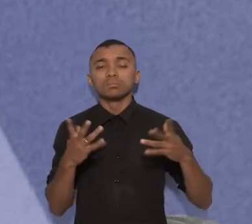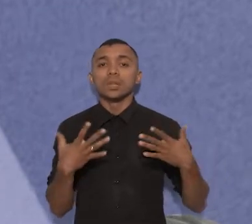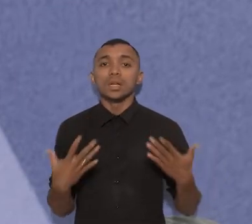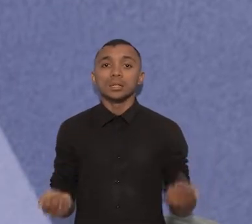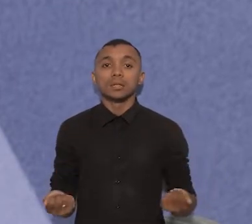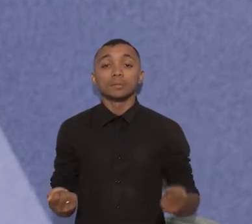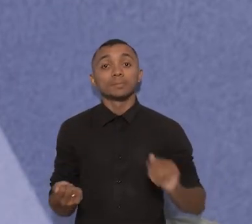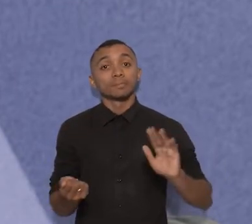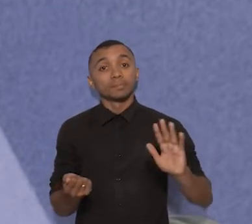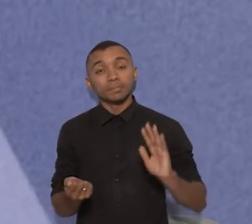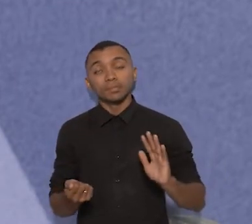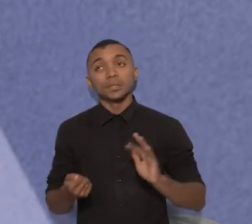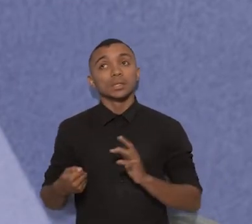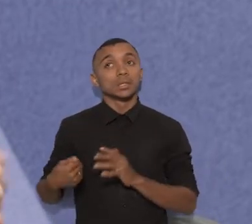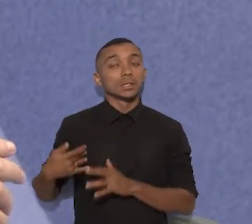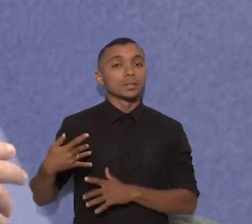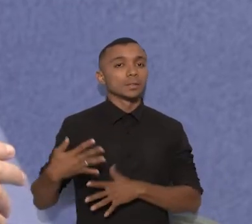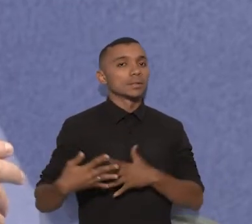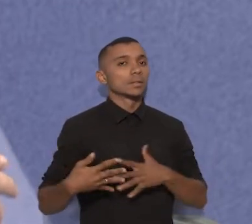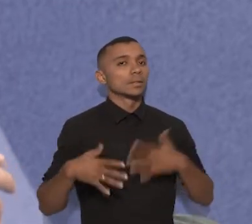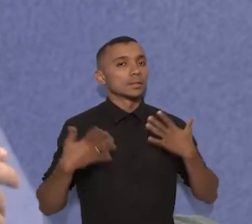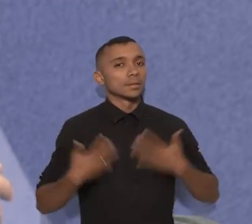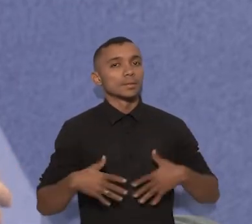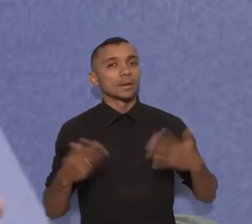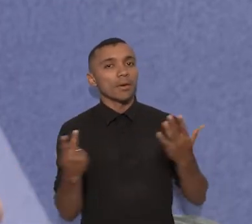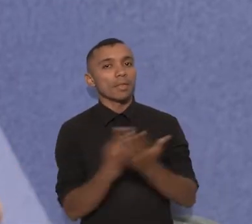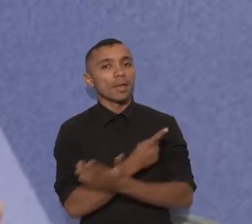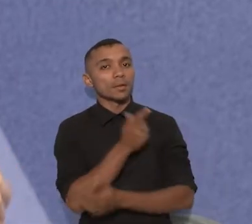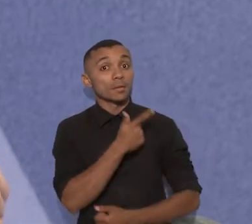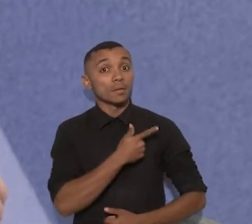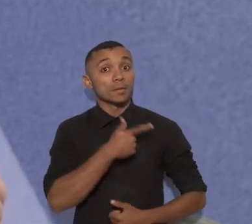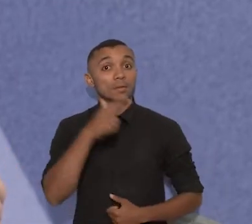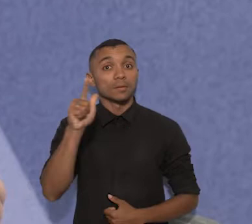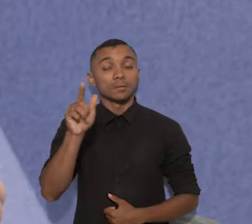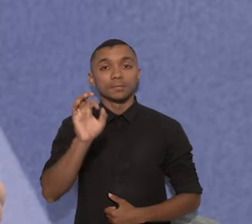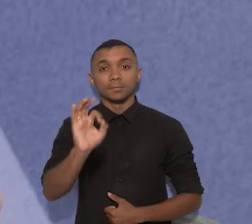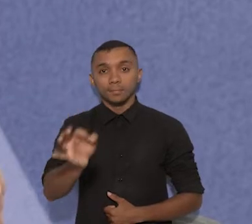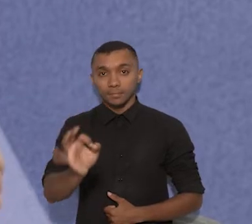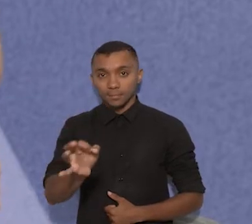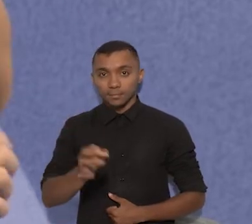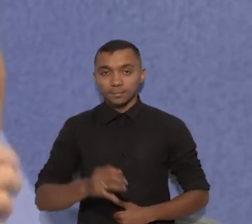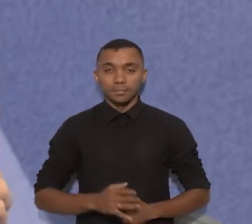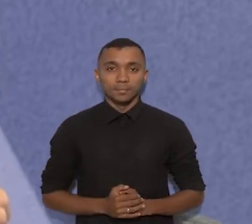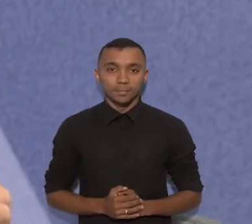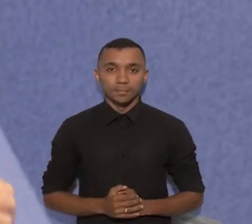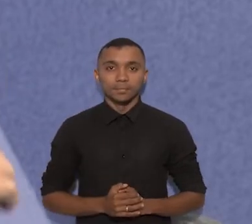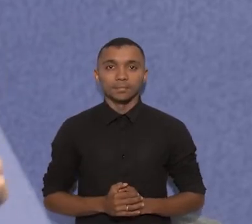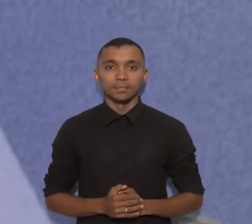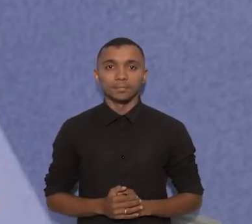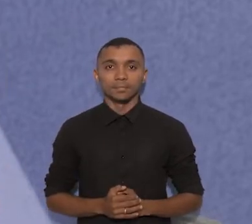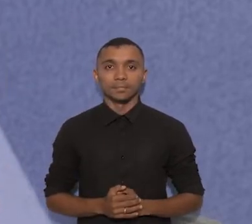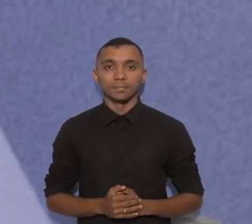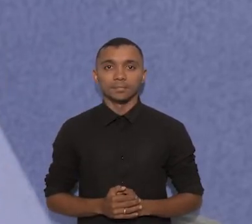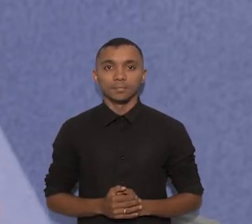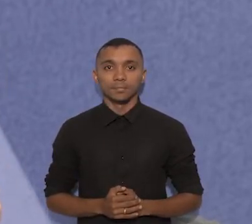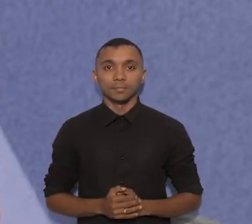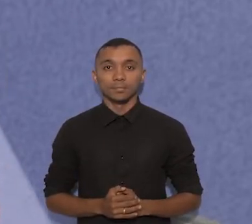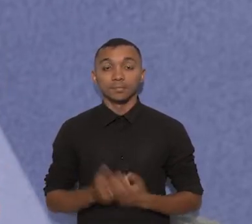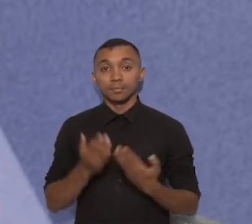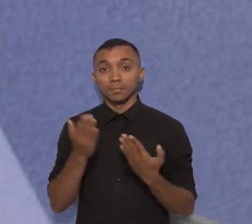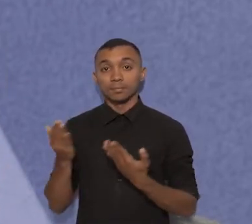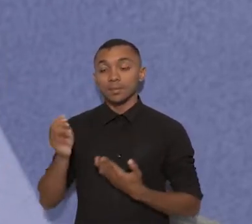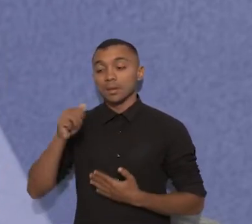Aí as coisas acontecem nem sempre como o que a gente está vendo na hora. Entrou